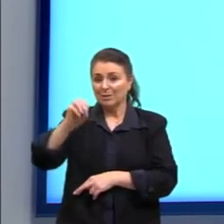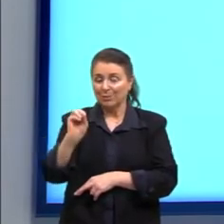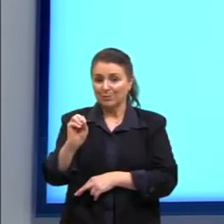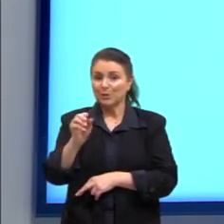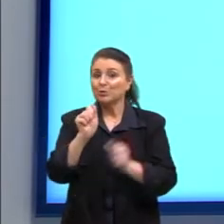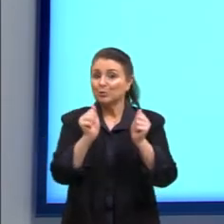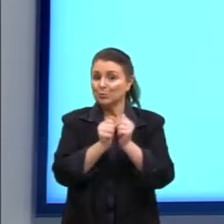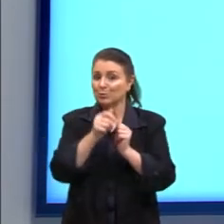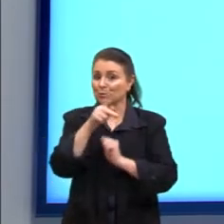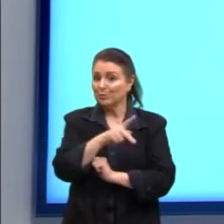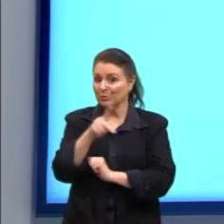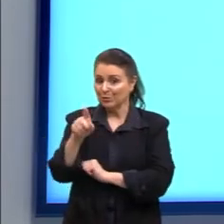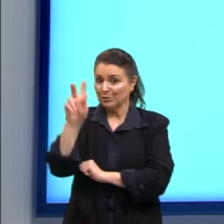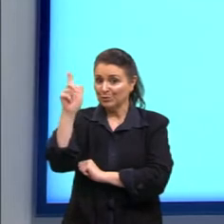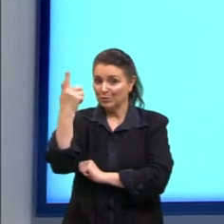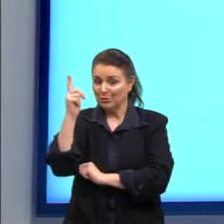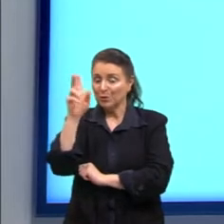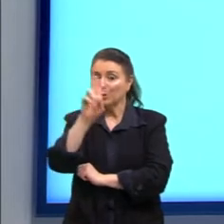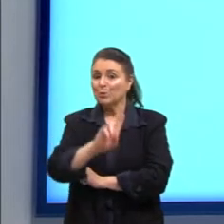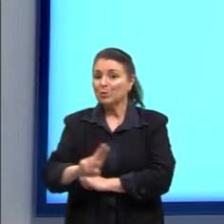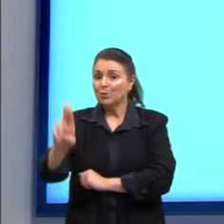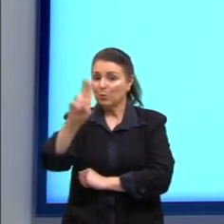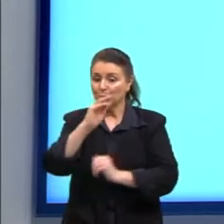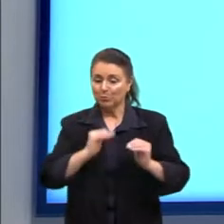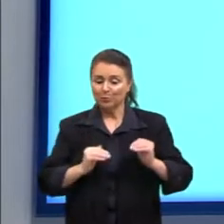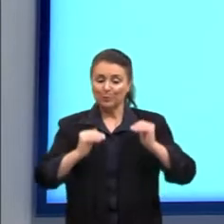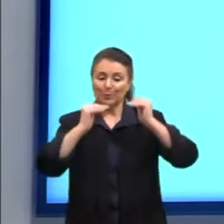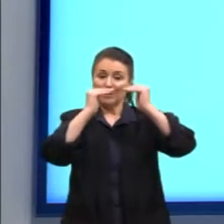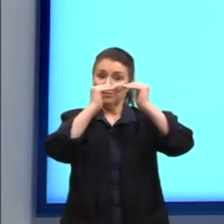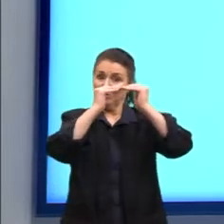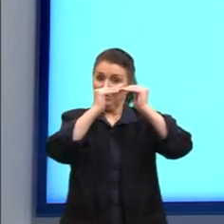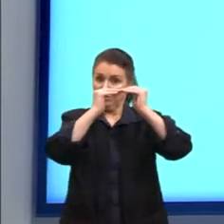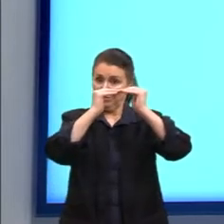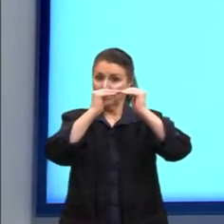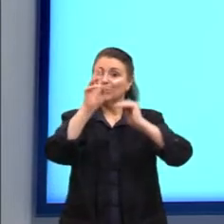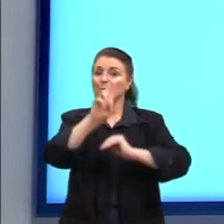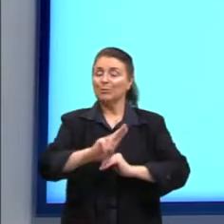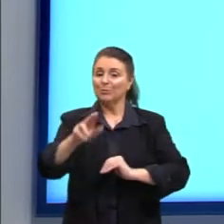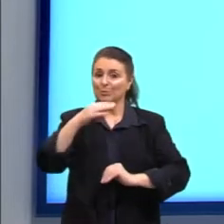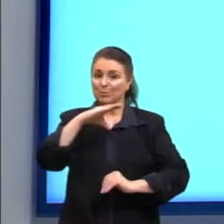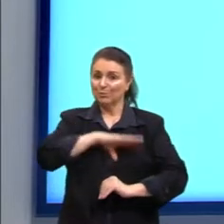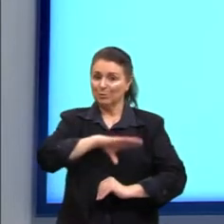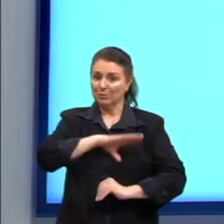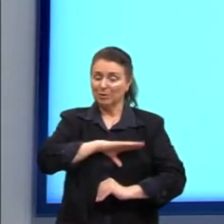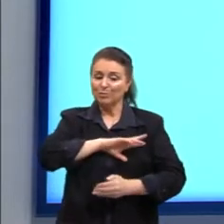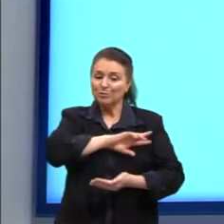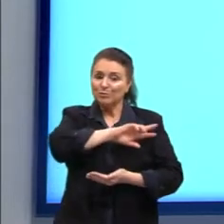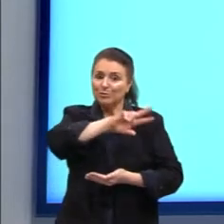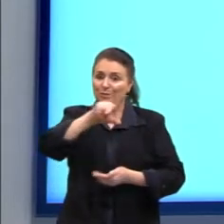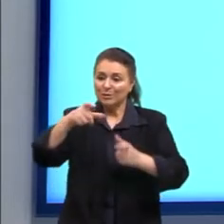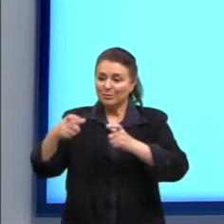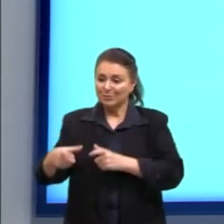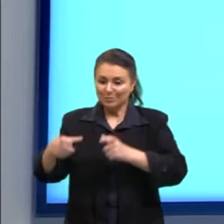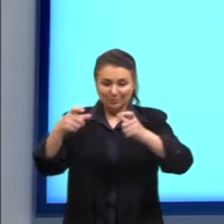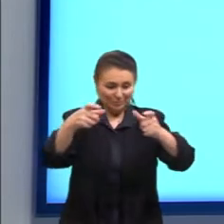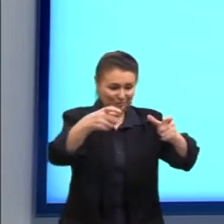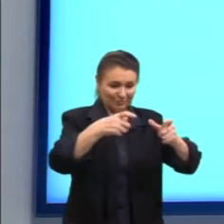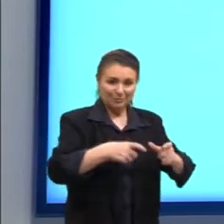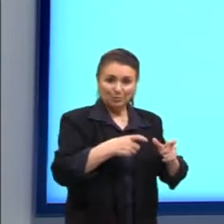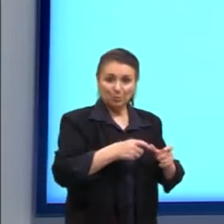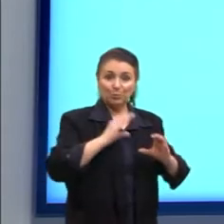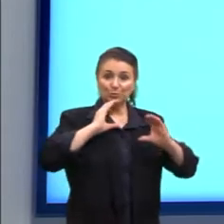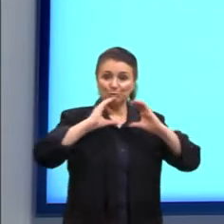também reconhecer os usos da norma padrão de língua portuguesa nas diferentes situações de comunicação,